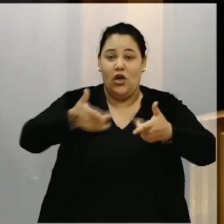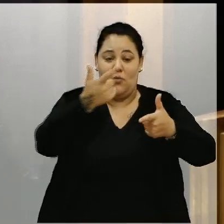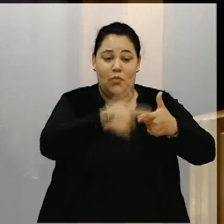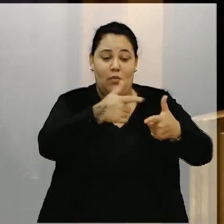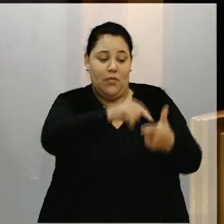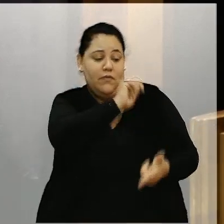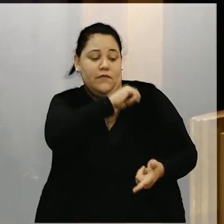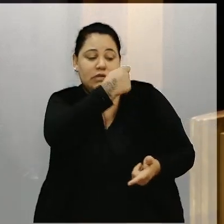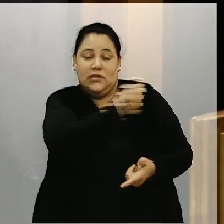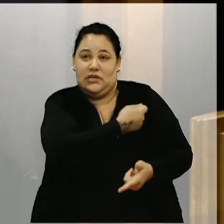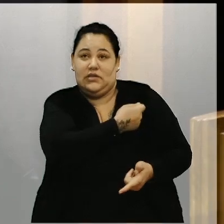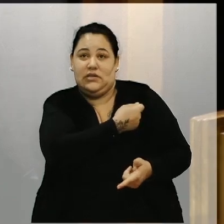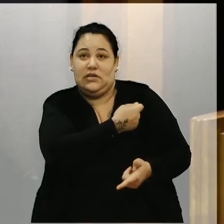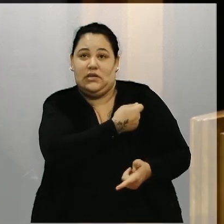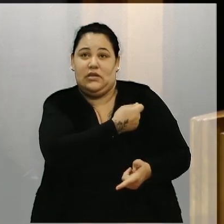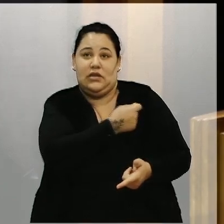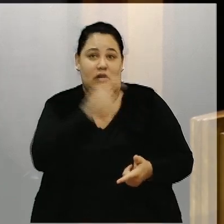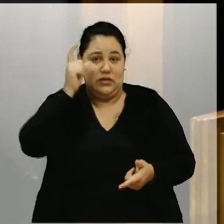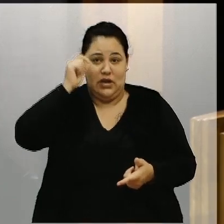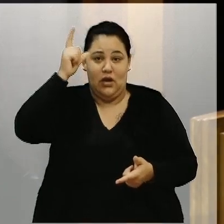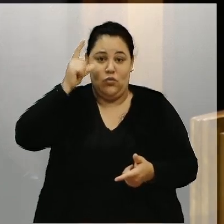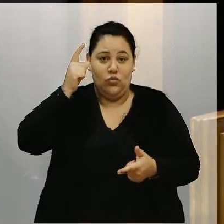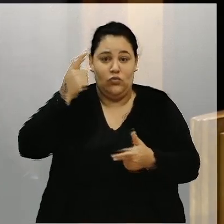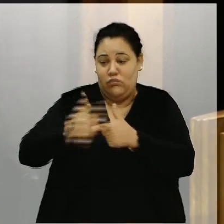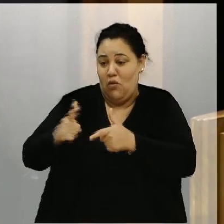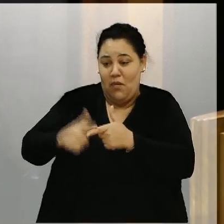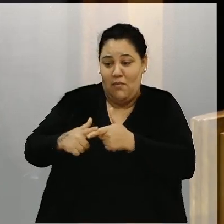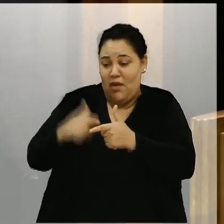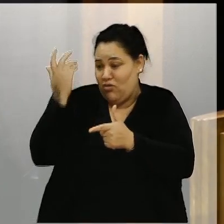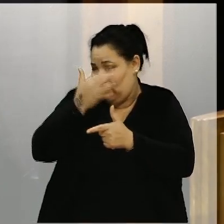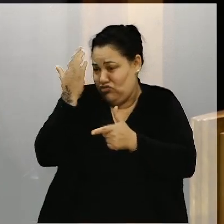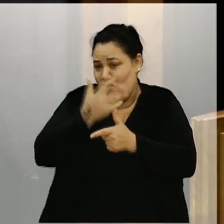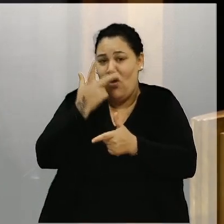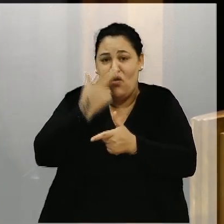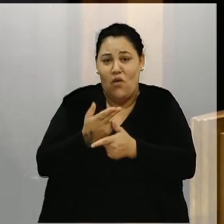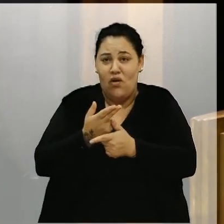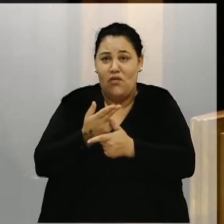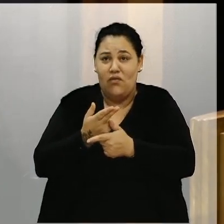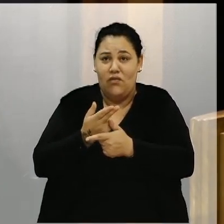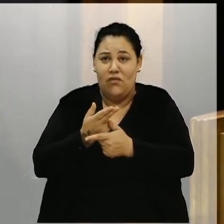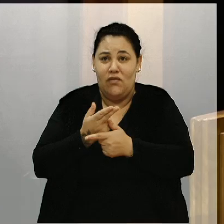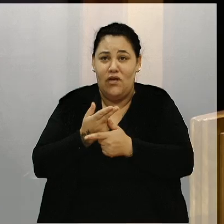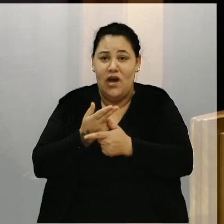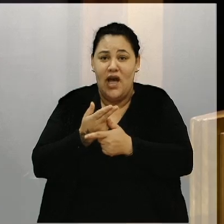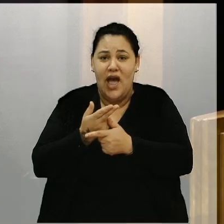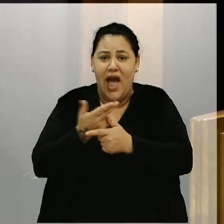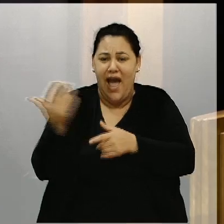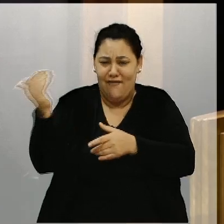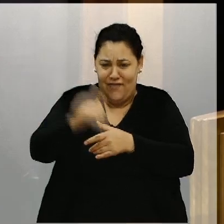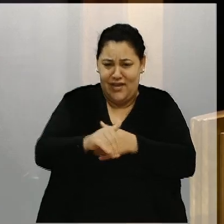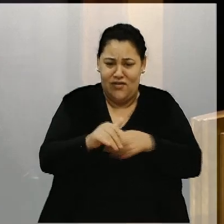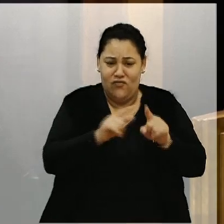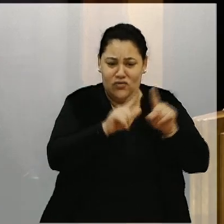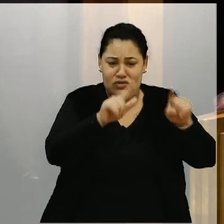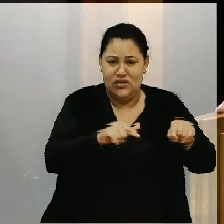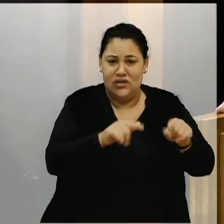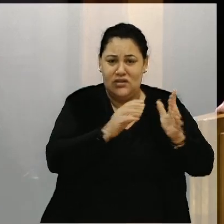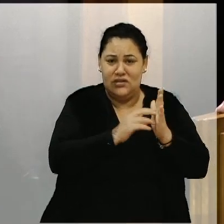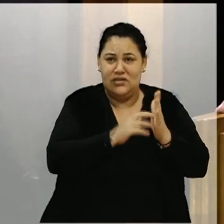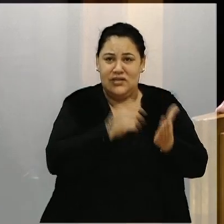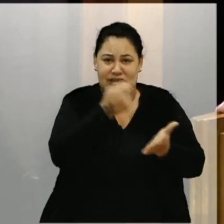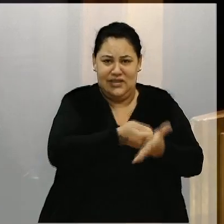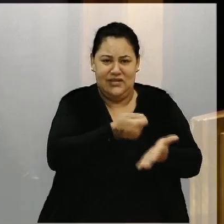fiscalizar exatamente o mesmo problema que o Adiló fiscalizou. E aí vinha um servidor aqui tentar silenciar